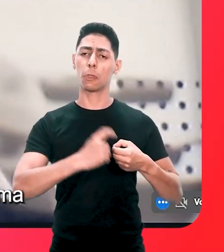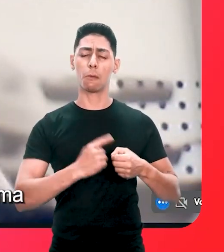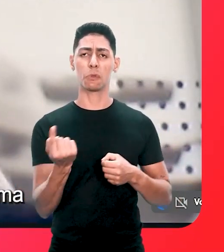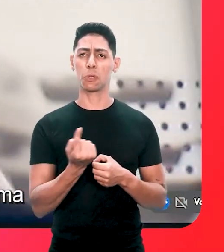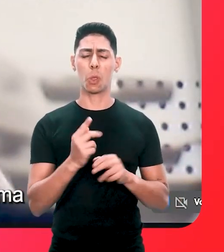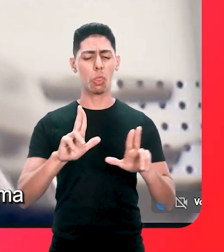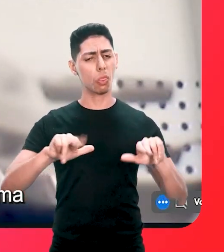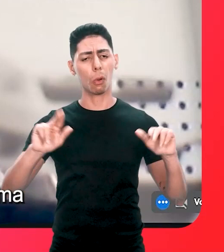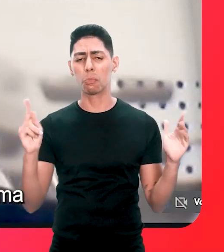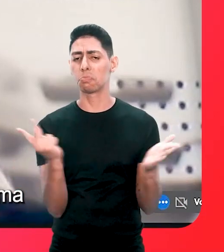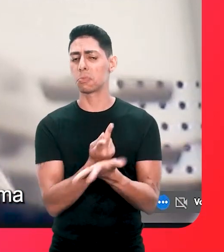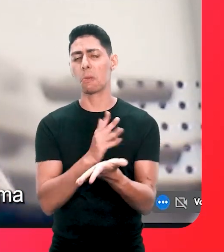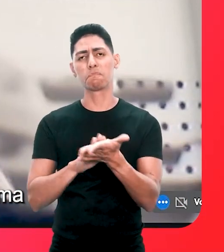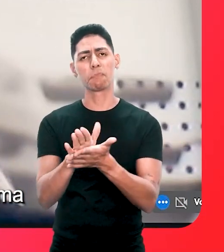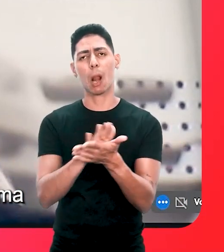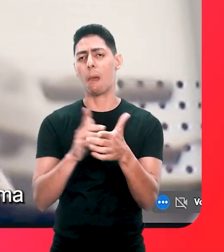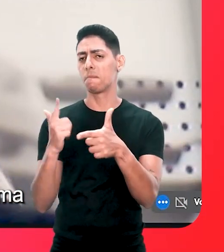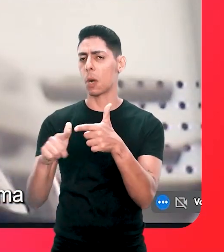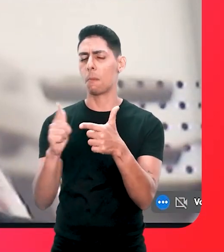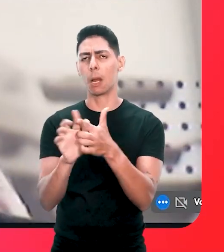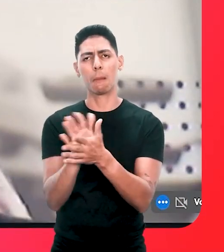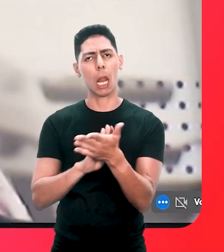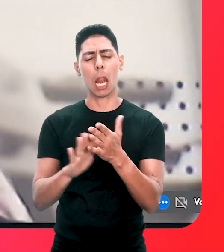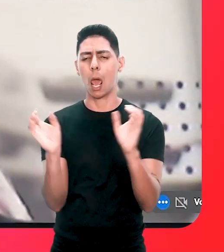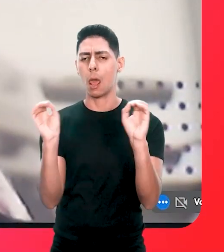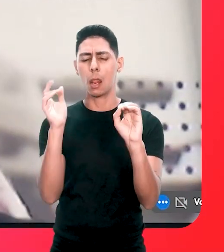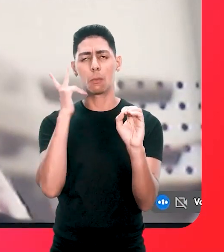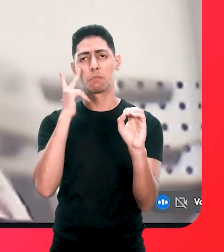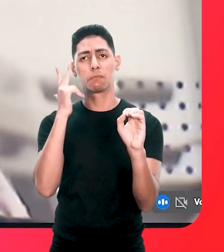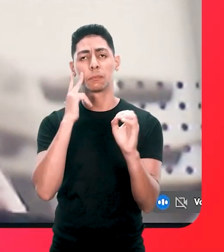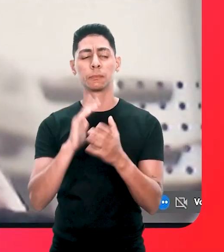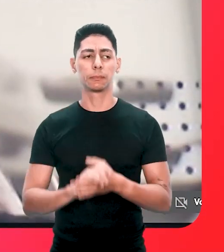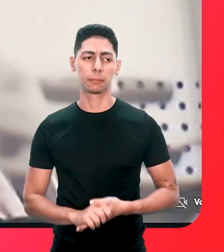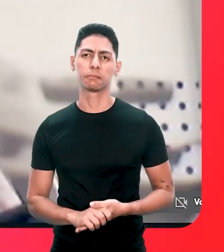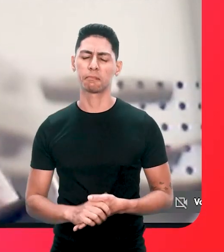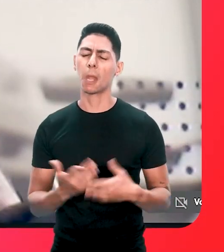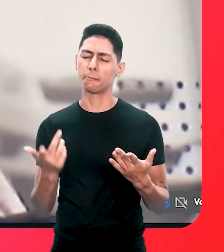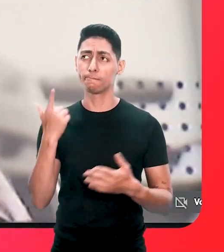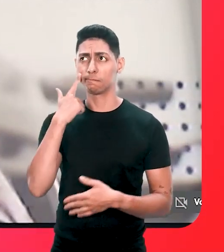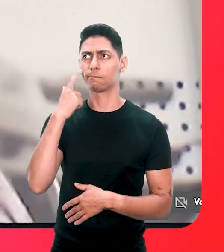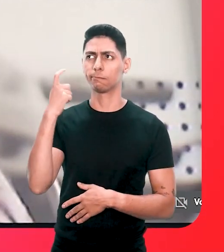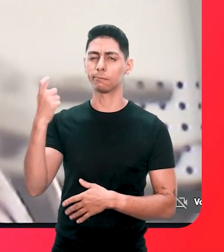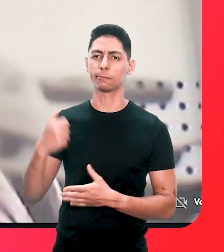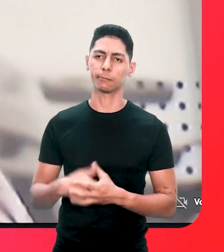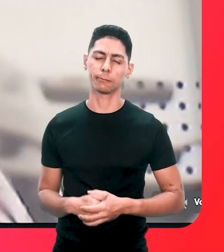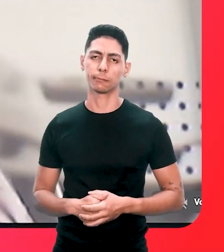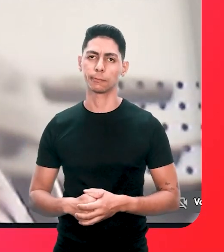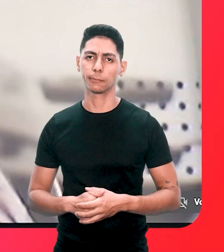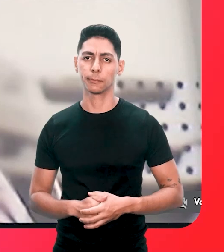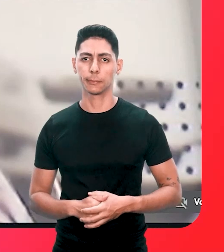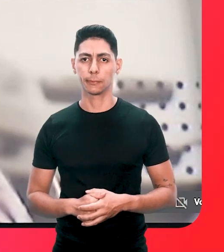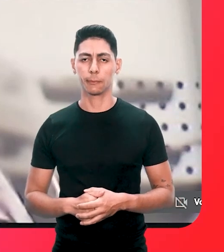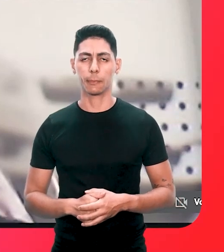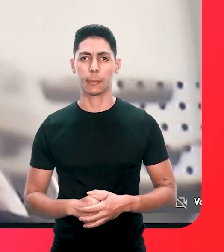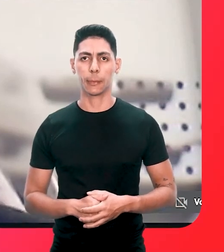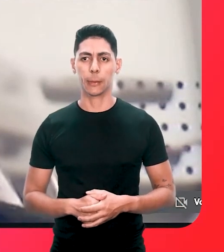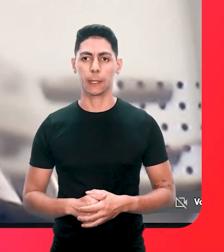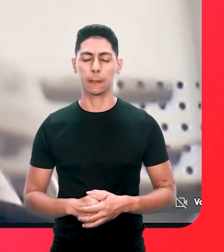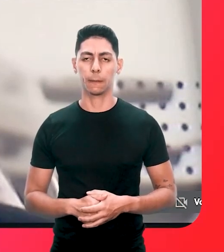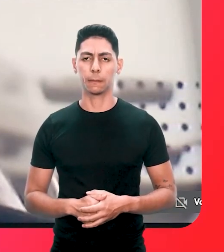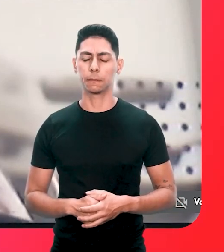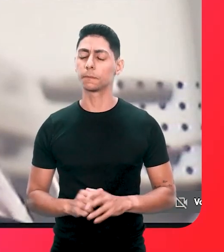nunca aconteceu nada, nunca teve problema nenhum, né? É interessante, ia a pé. Petri,